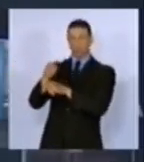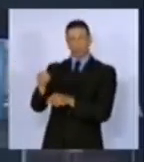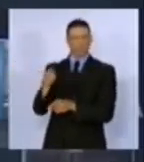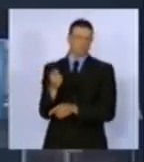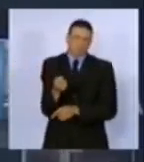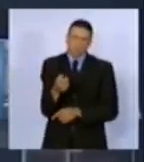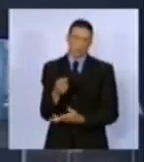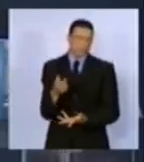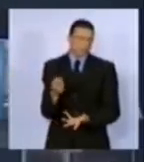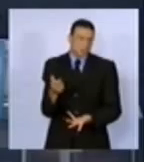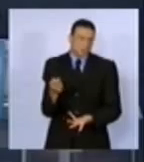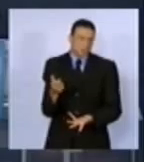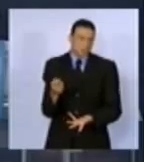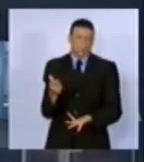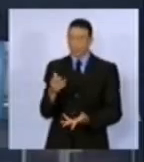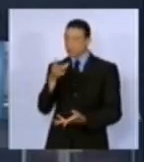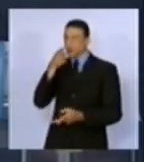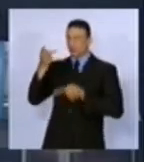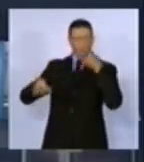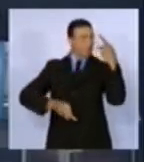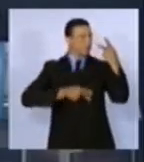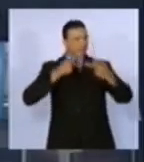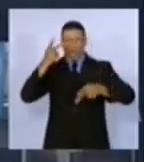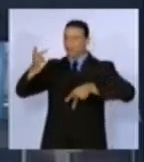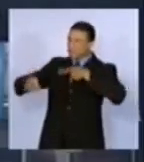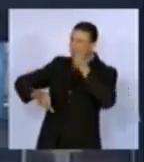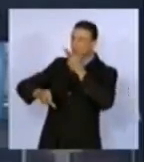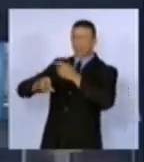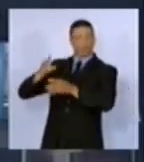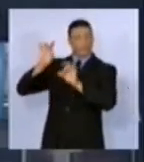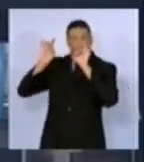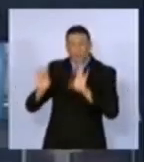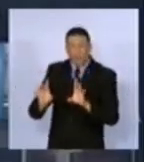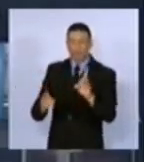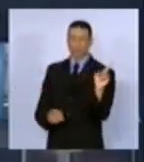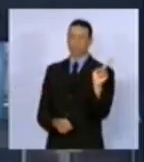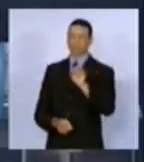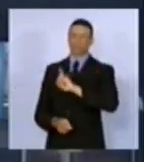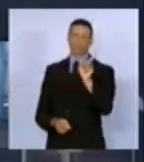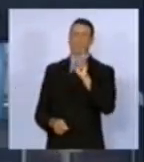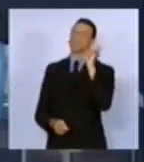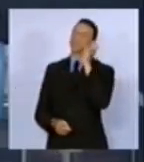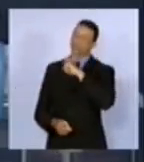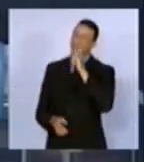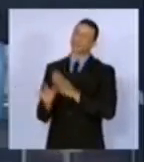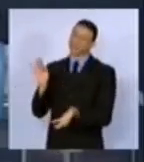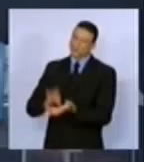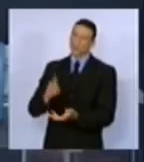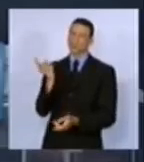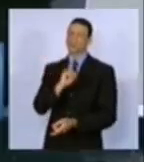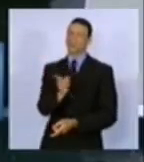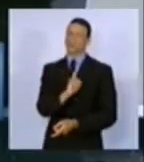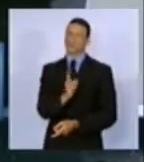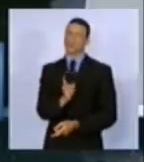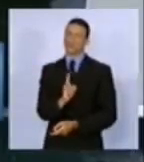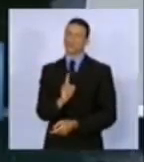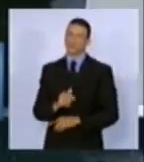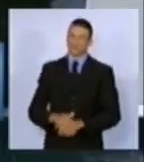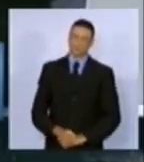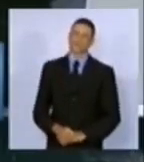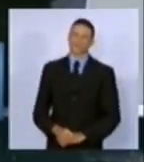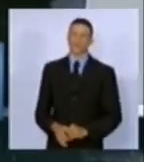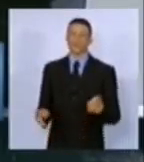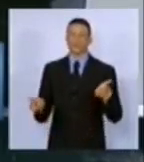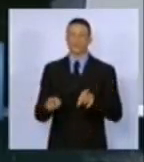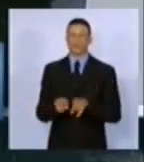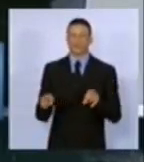número né que fala-se muito mas na verdade na prática não é um número elevado que causa uma preocupação e da mesma forma